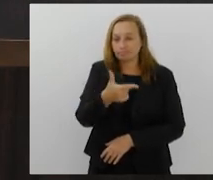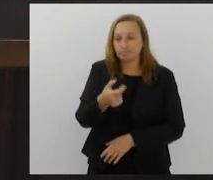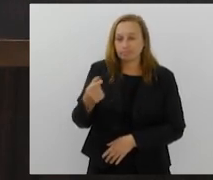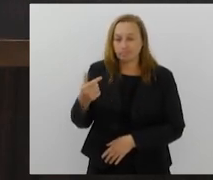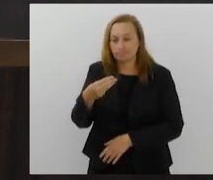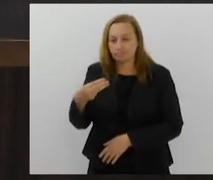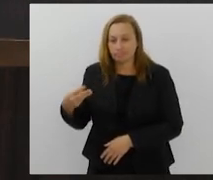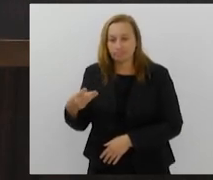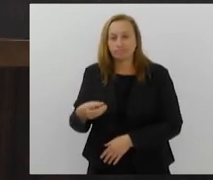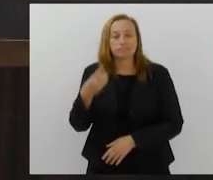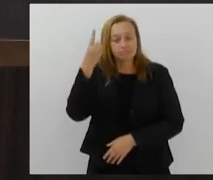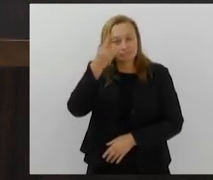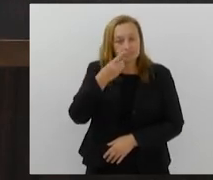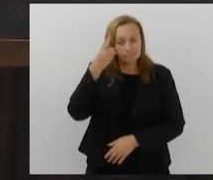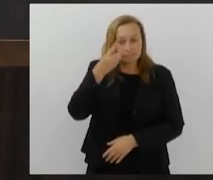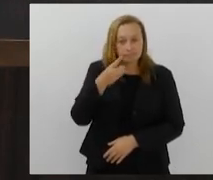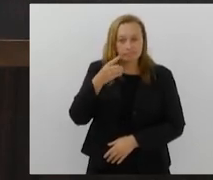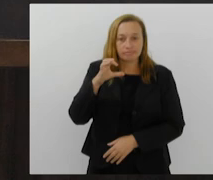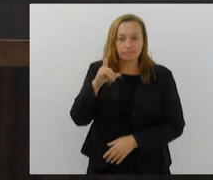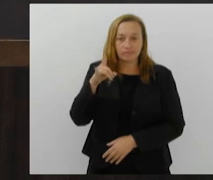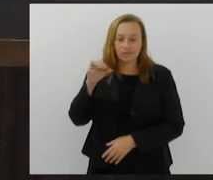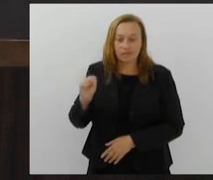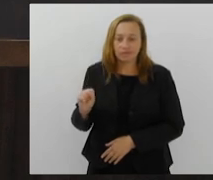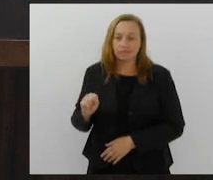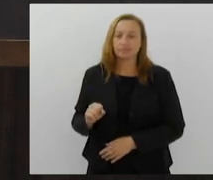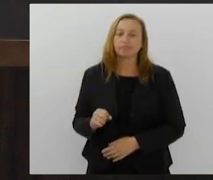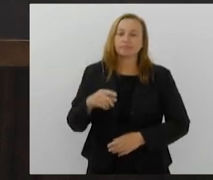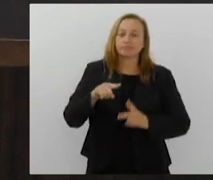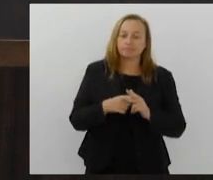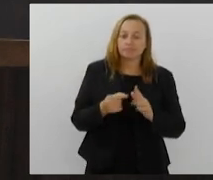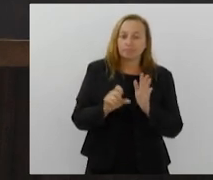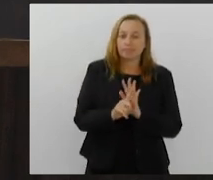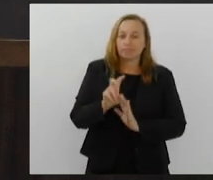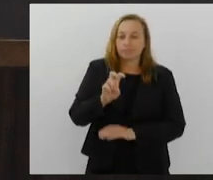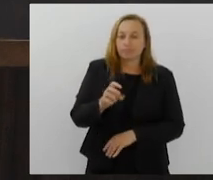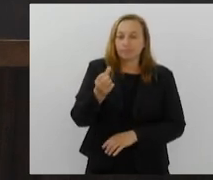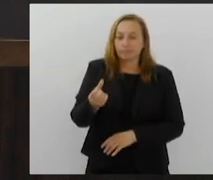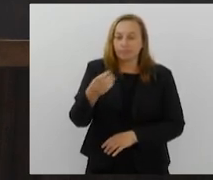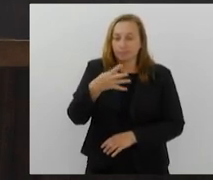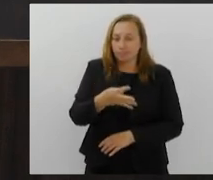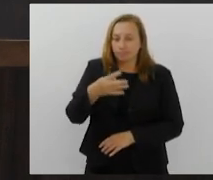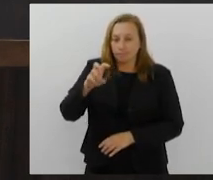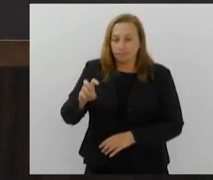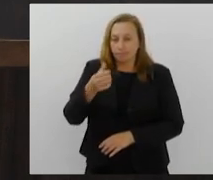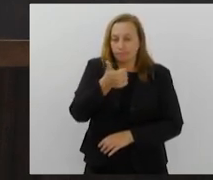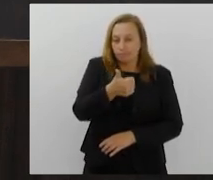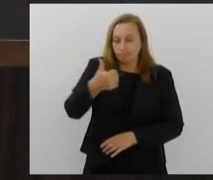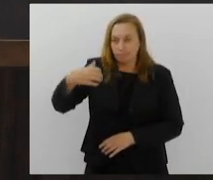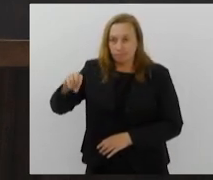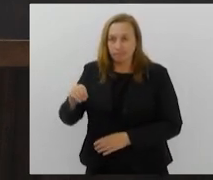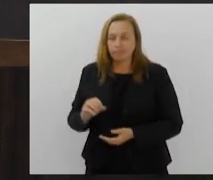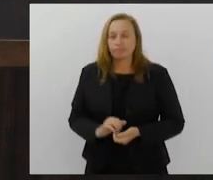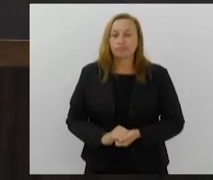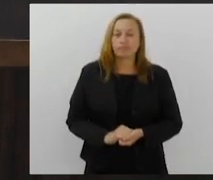264723, de autoria do deputado Carlos Macedo, que altera a lei 5.645 de 2010, que consolida a legislação relativa